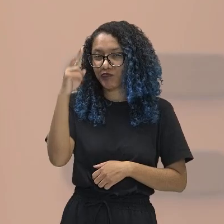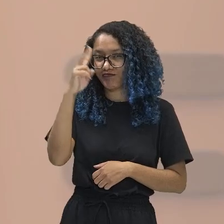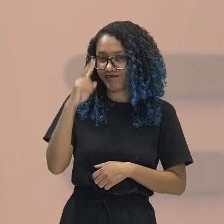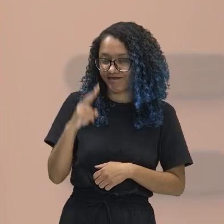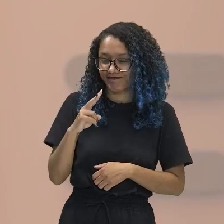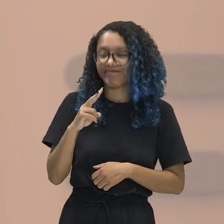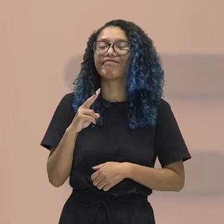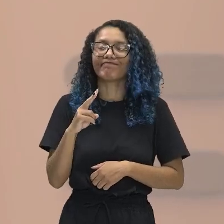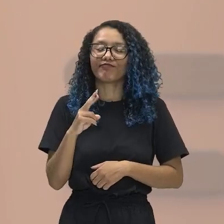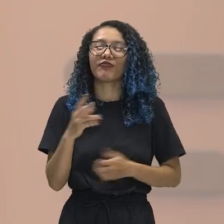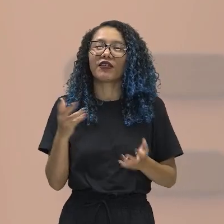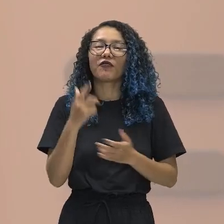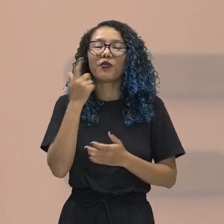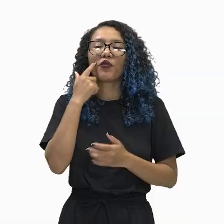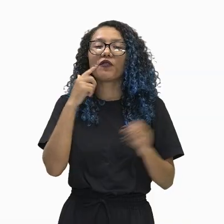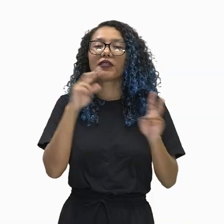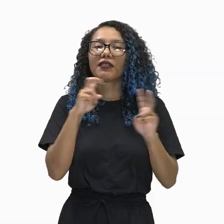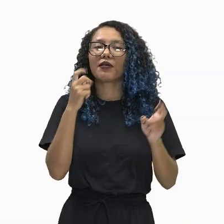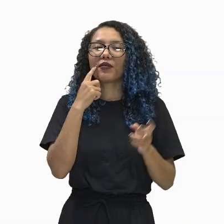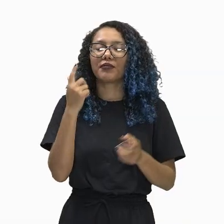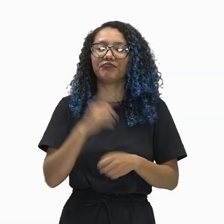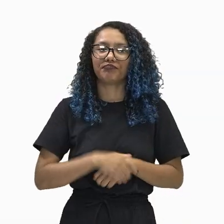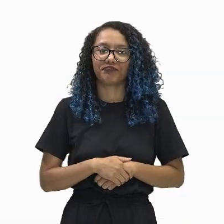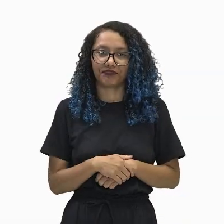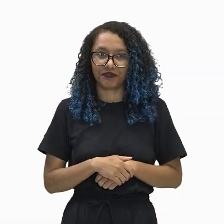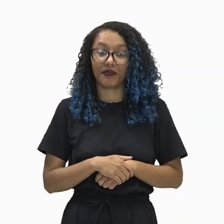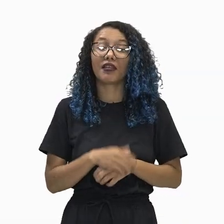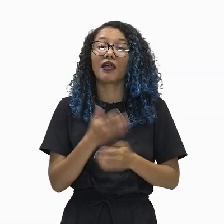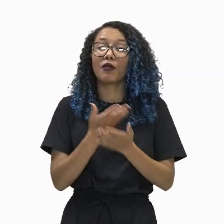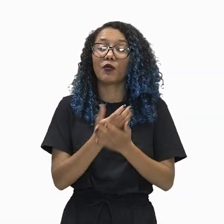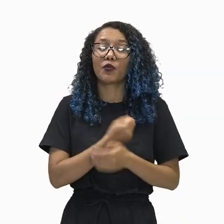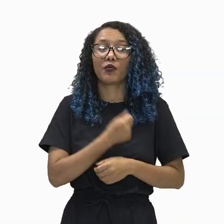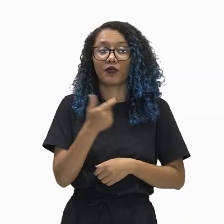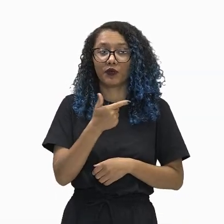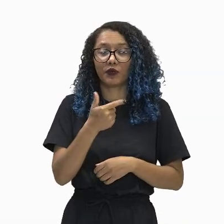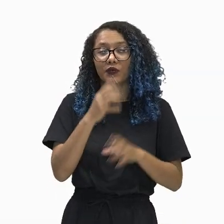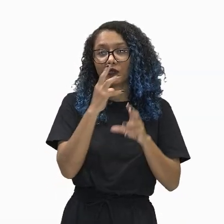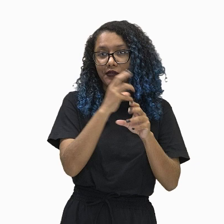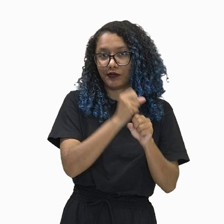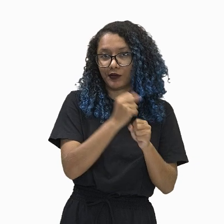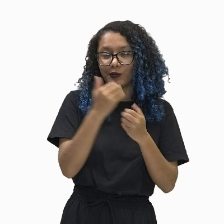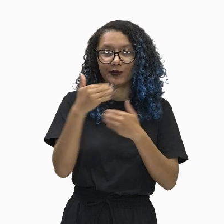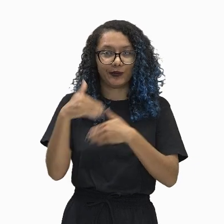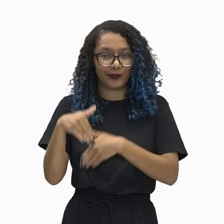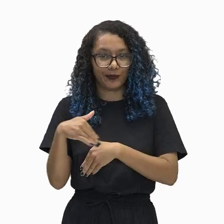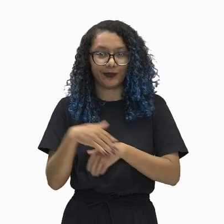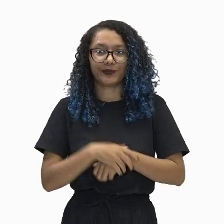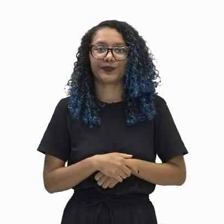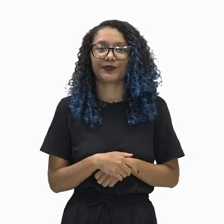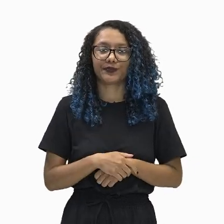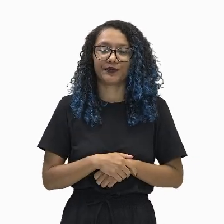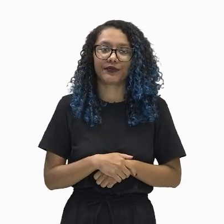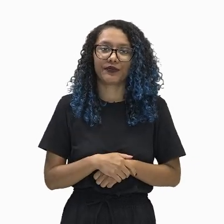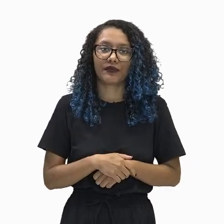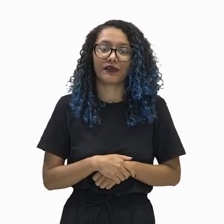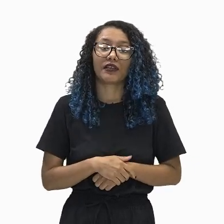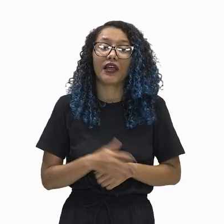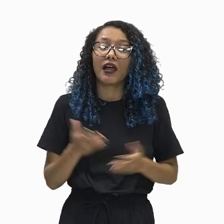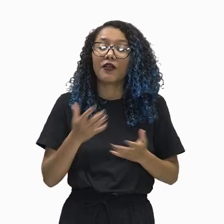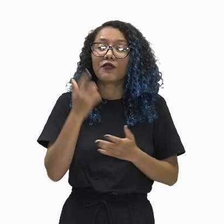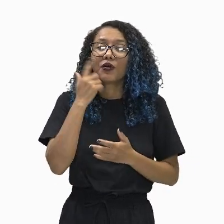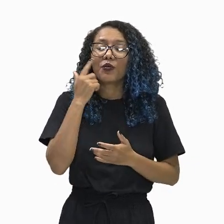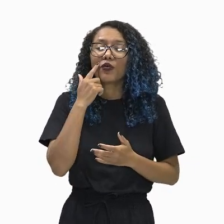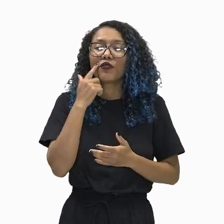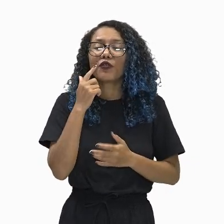lá com o tema de nossa aula. Aula de número 22, aula de revisão e avaliação. Vamos então dar uma revisada